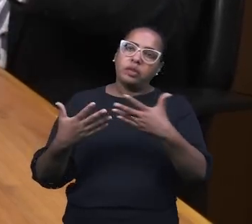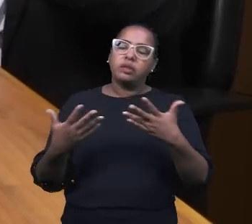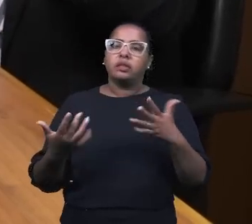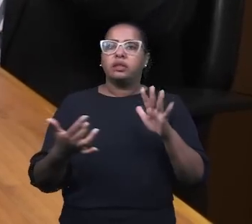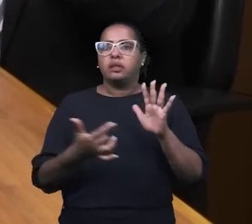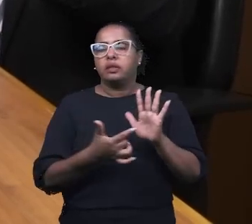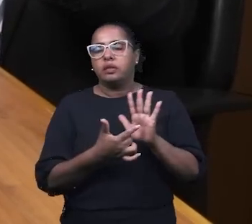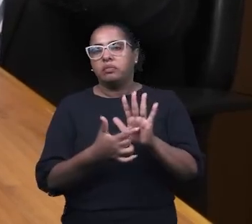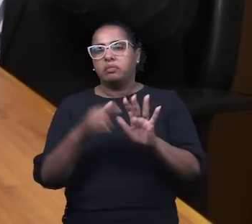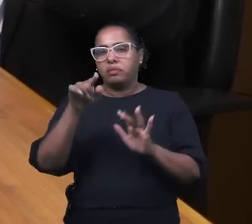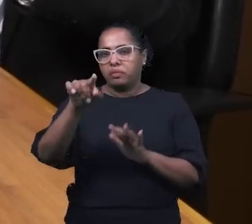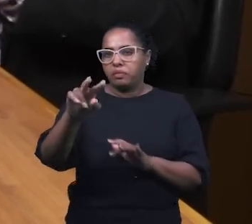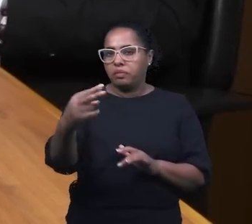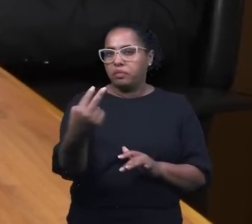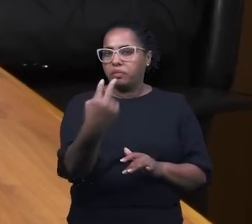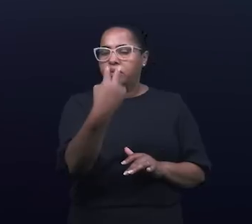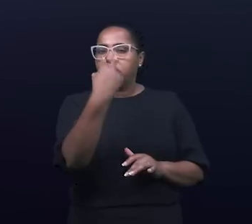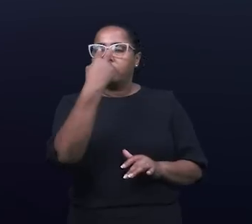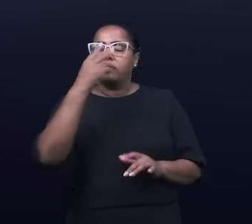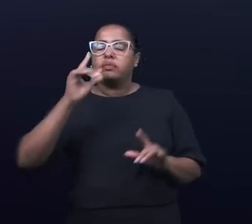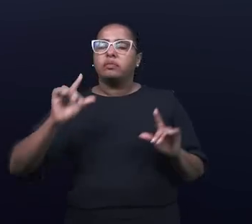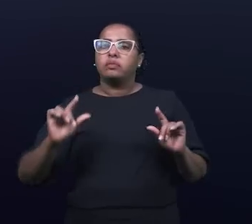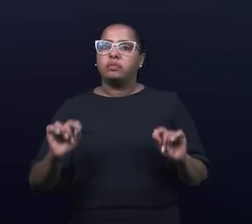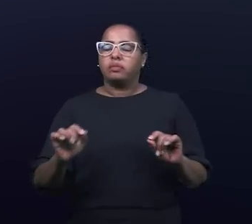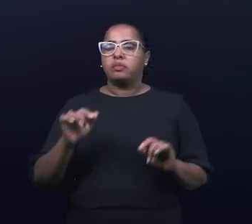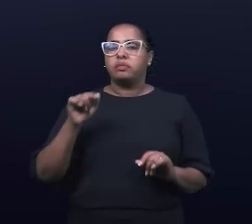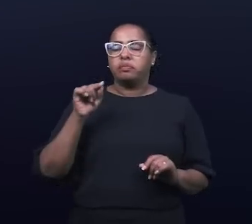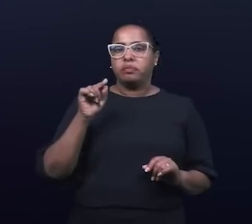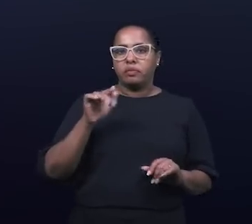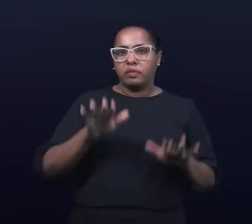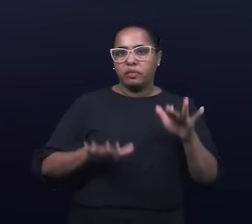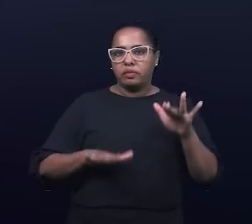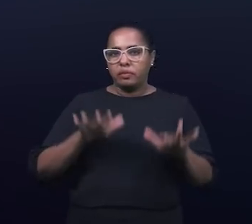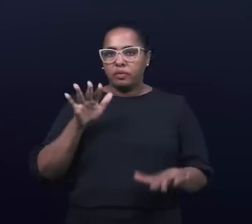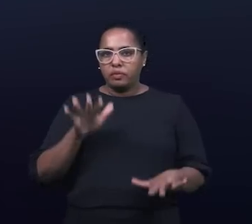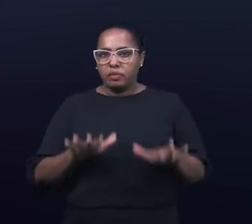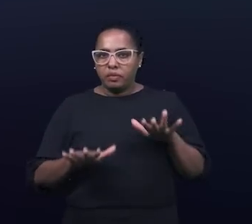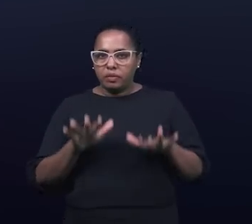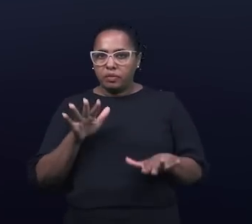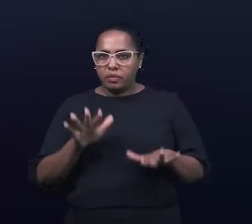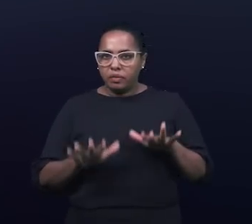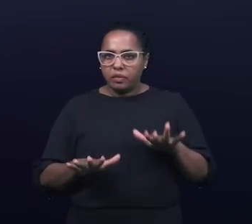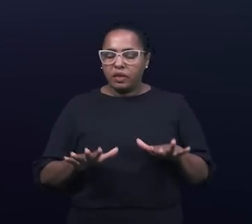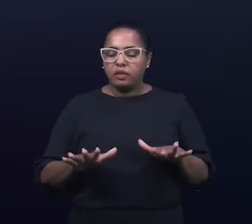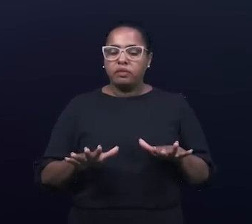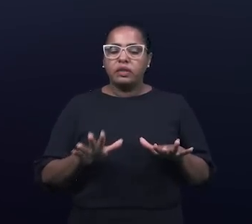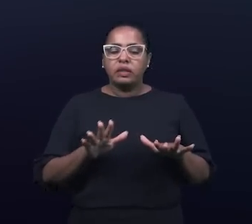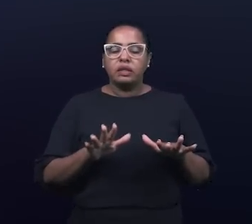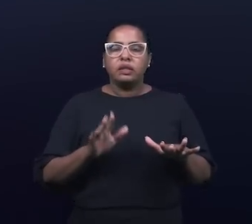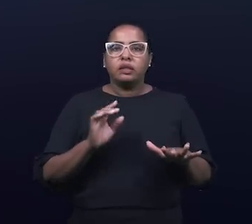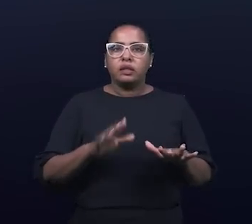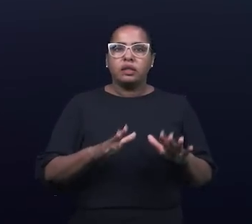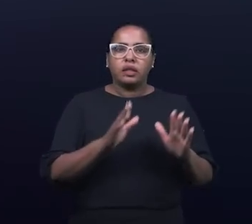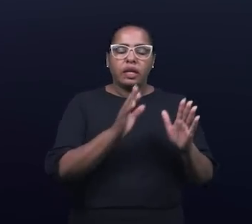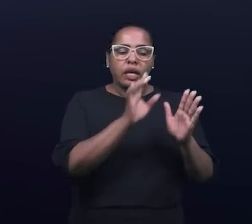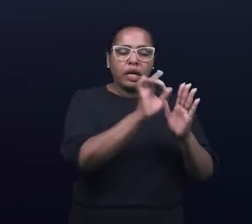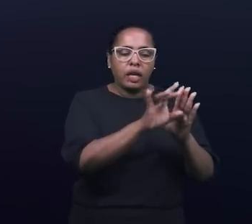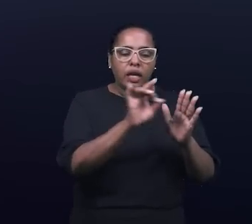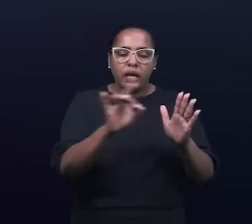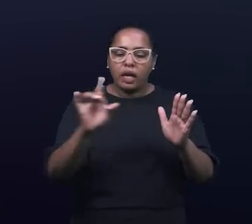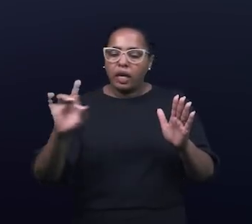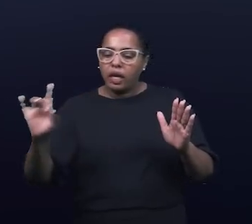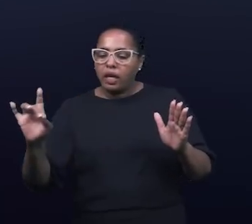e aí a gente falando com você que está nos assistindo, que você, às vezes, grava instrumentos separadamente, né? Você vai criando